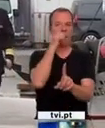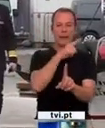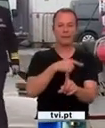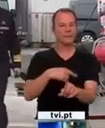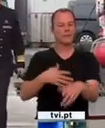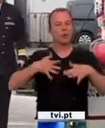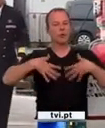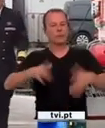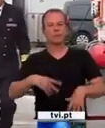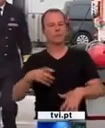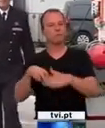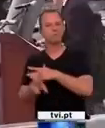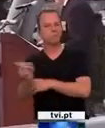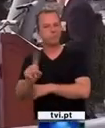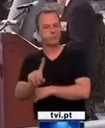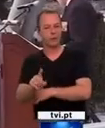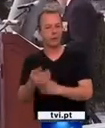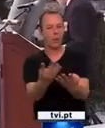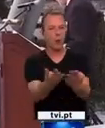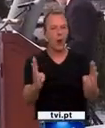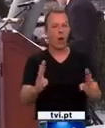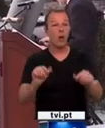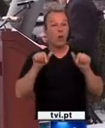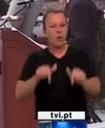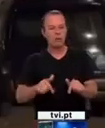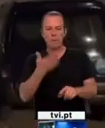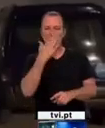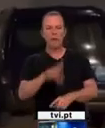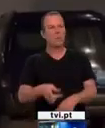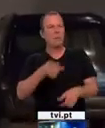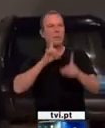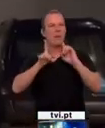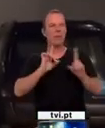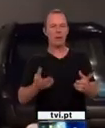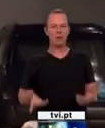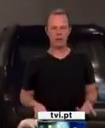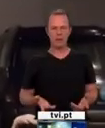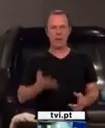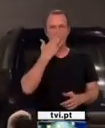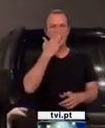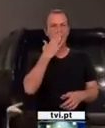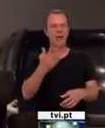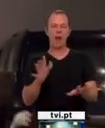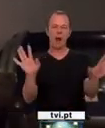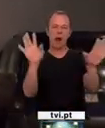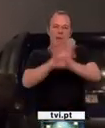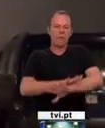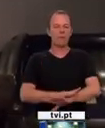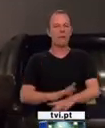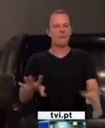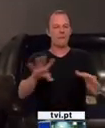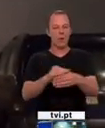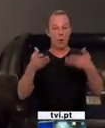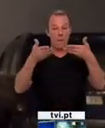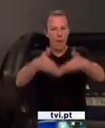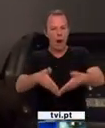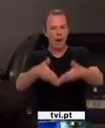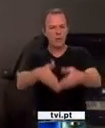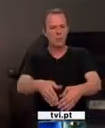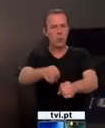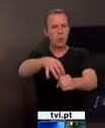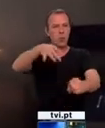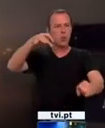Mondego. Hoje, isso parece uma stand-up comedy, uma espécie de fogo de artifício com o Patrulha a fumegar no